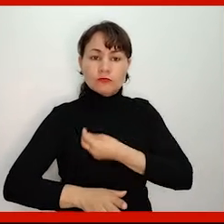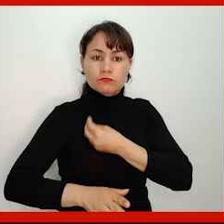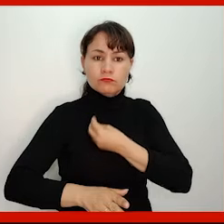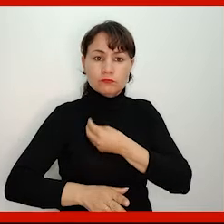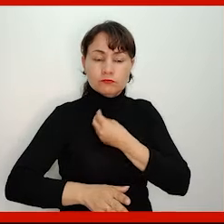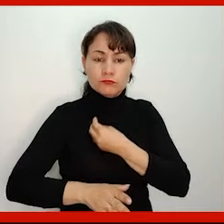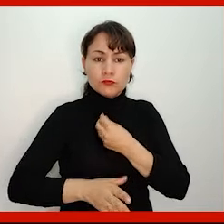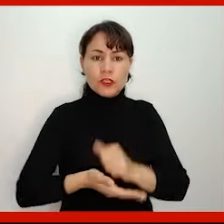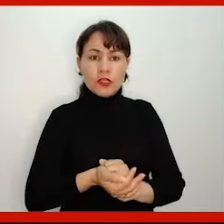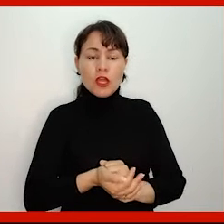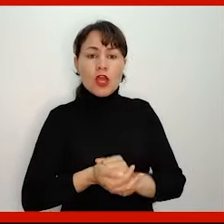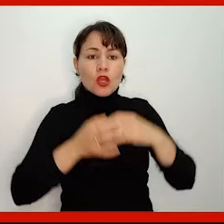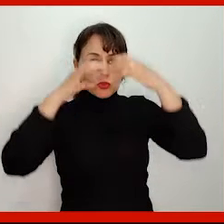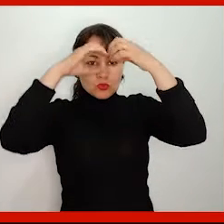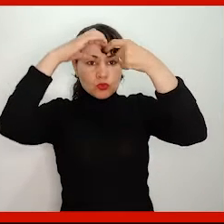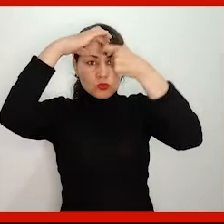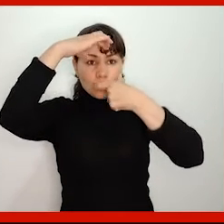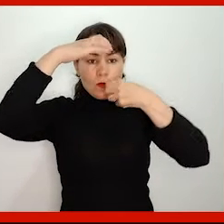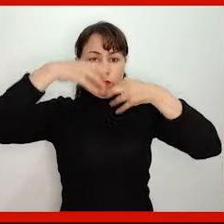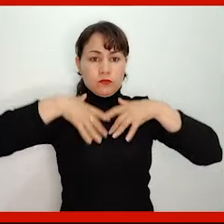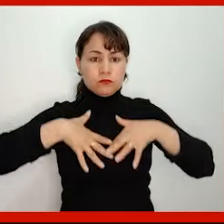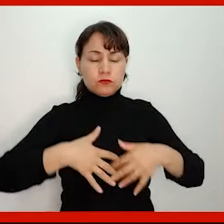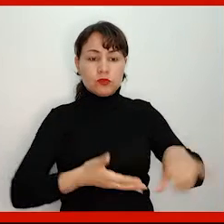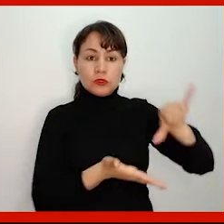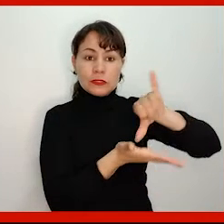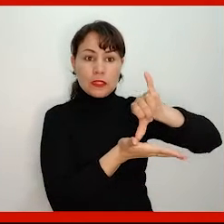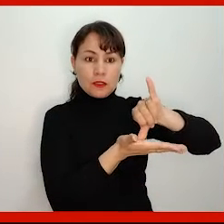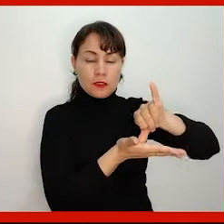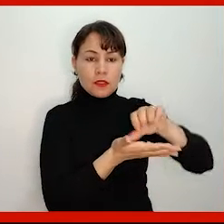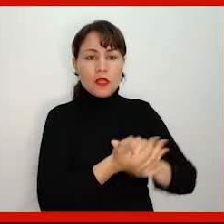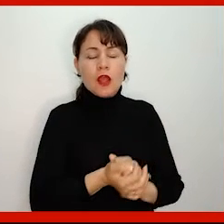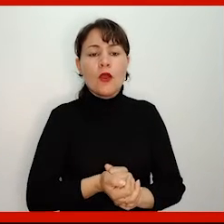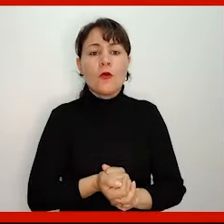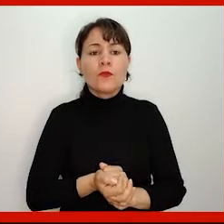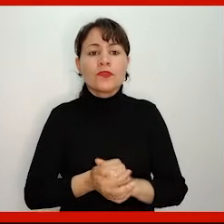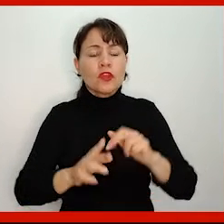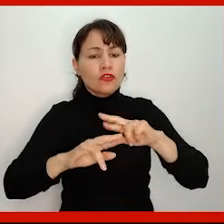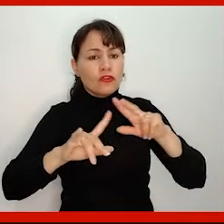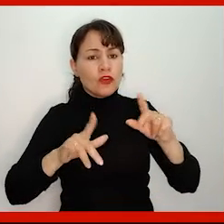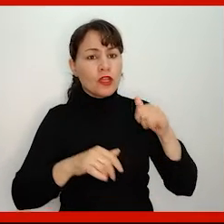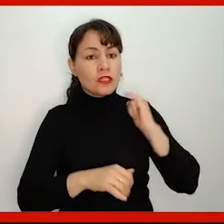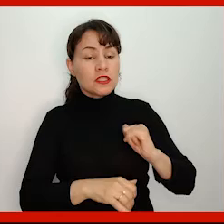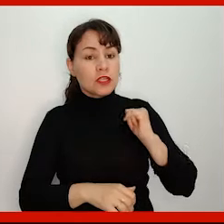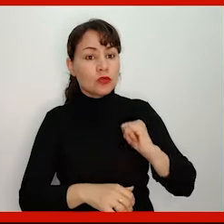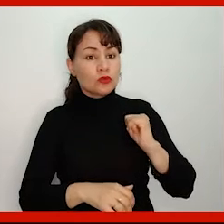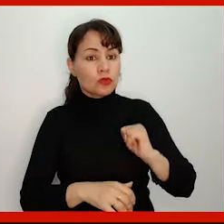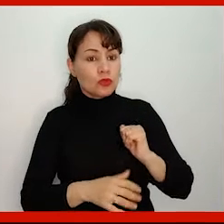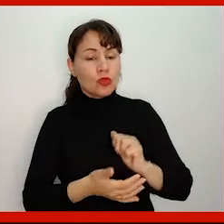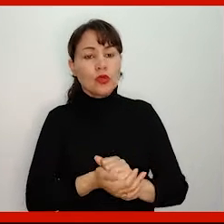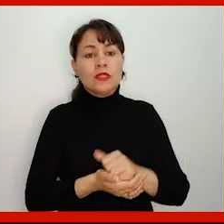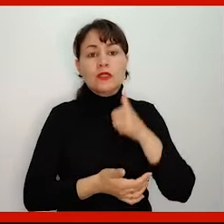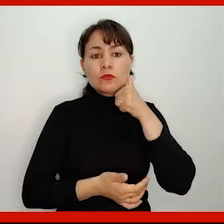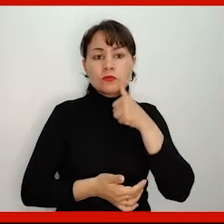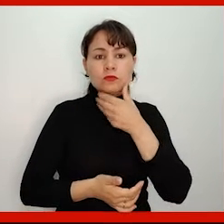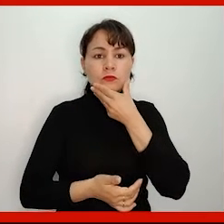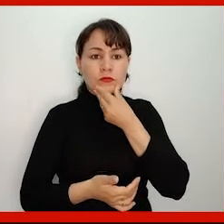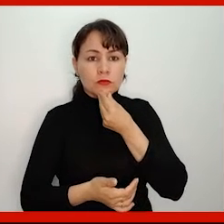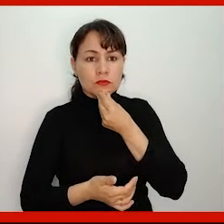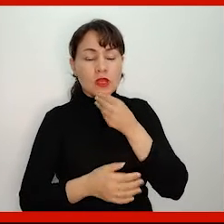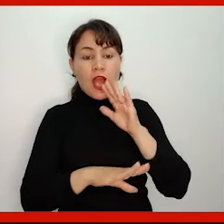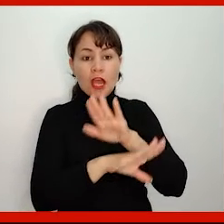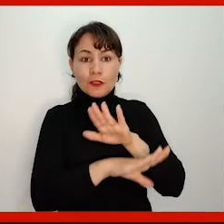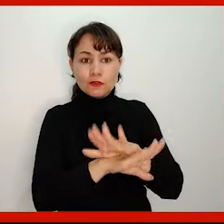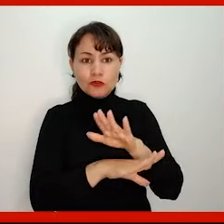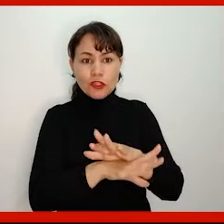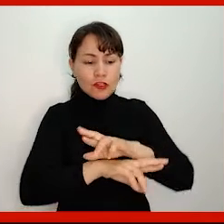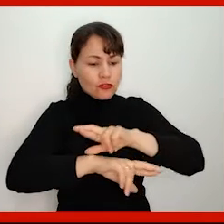Morte do Sistema Nervoso Central. Esse livro foi escrito pelo professor Roberto Lente e diversos outros autores e